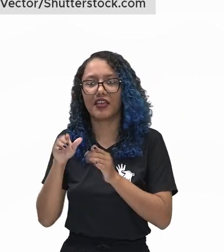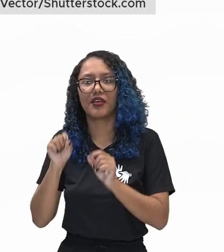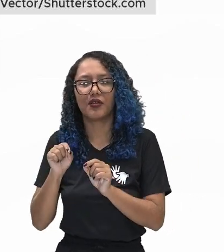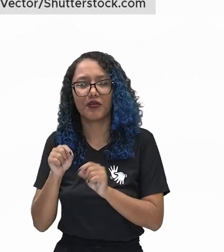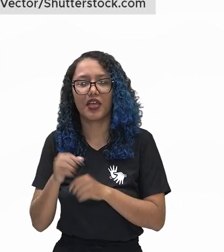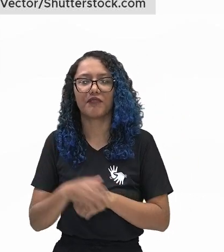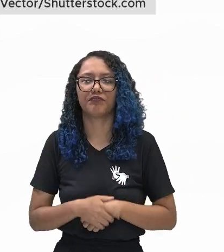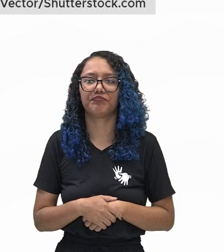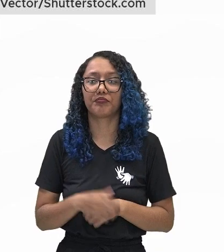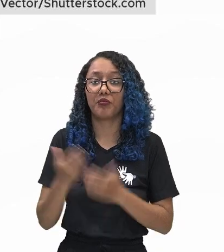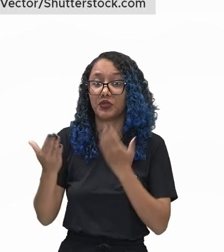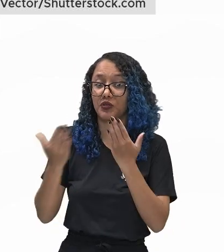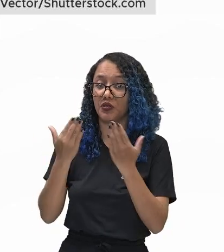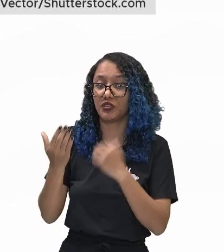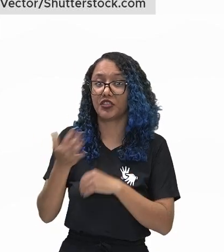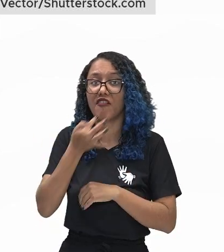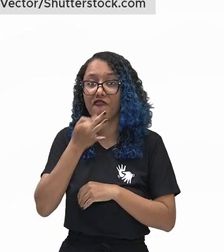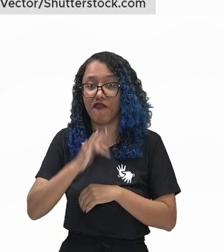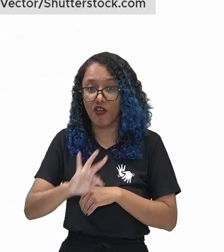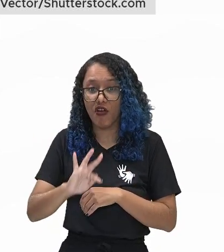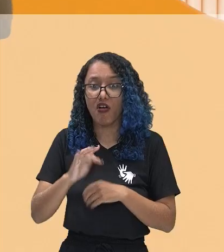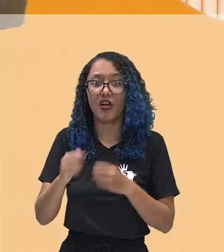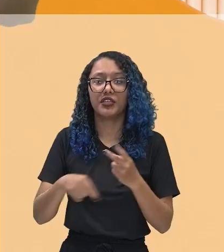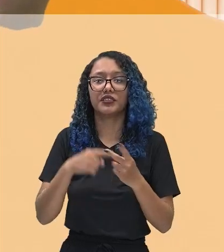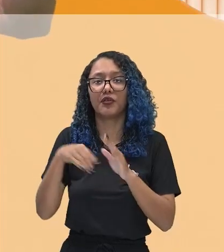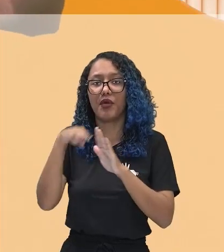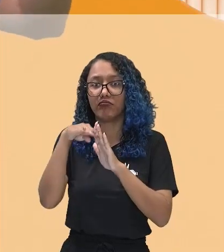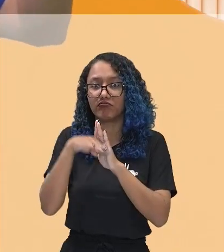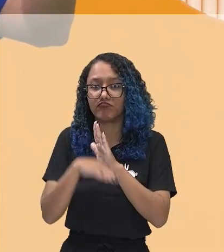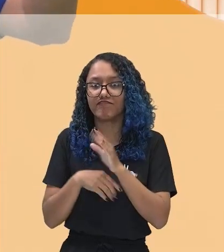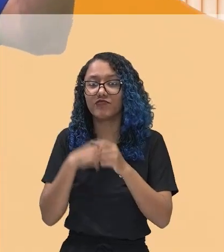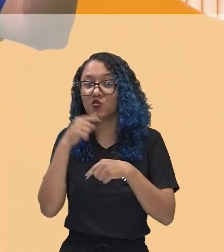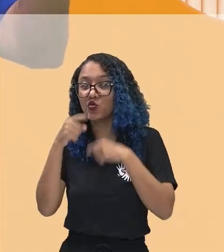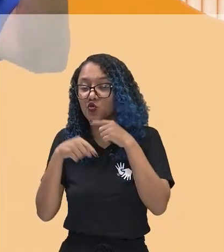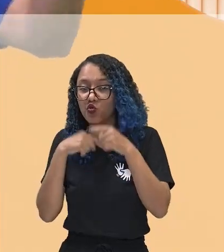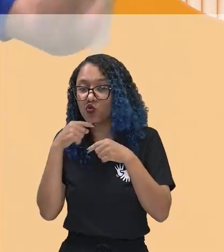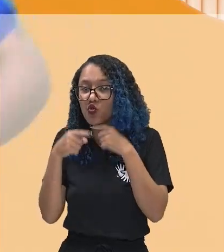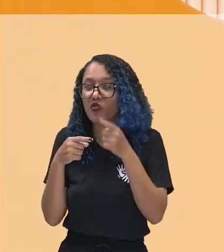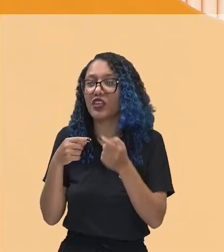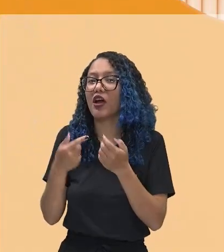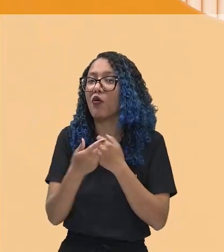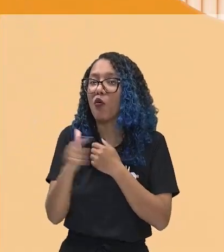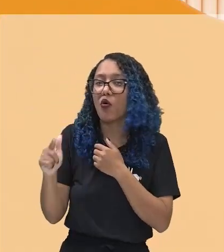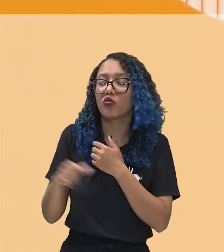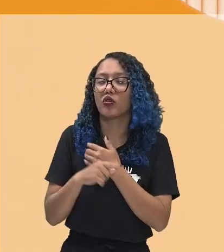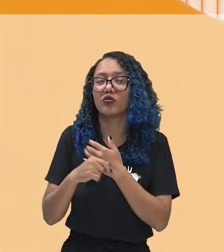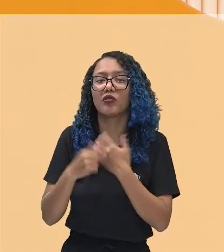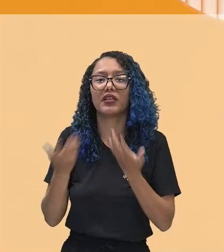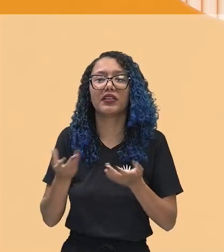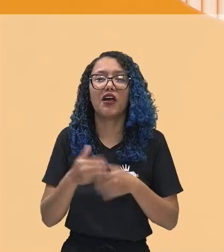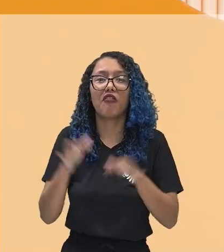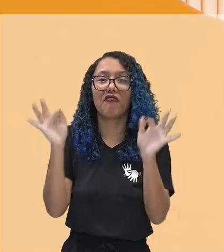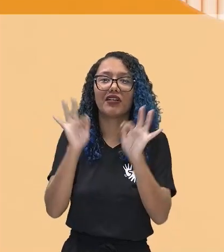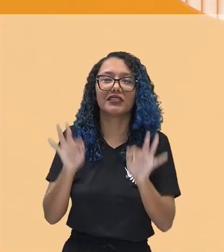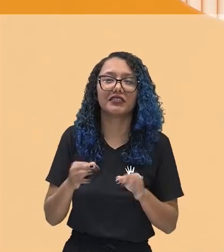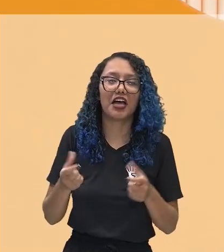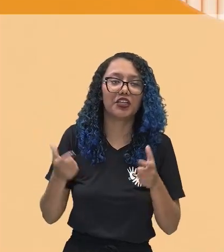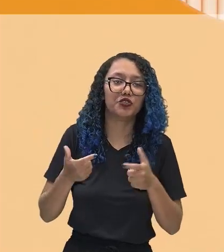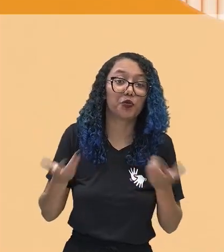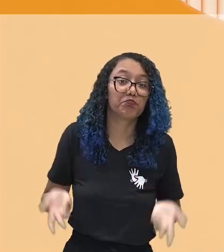da incerteza de Heisenberg. Né? Então, cadê essa felicidade que foi prometida para nós